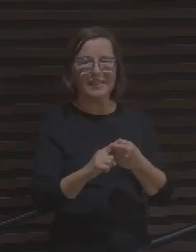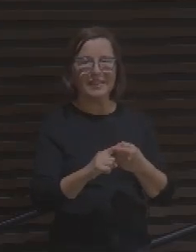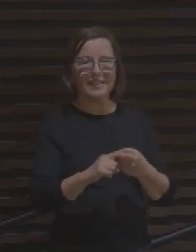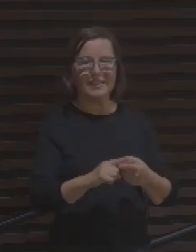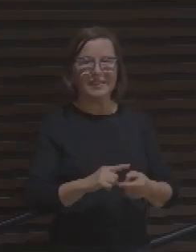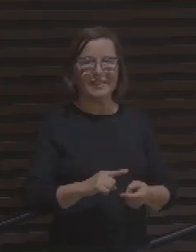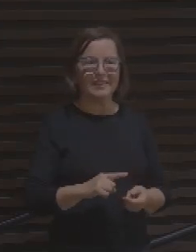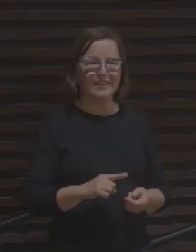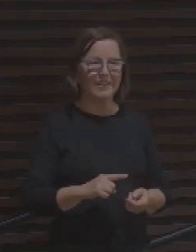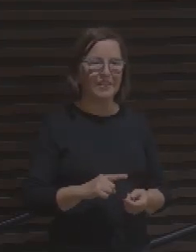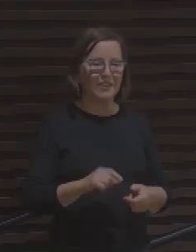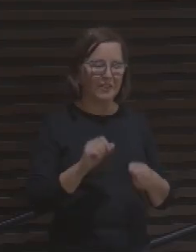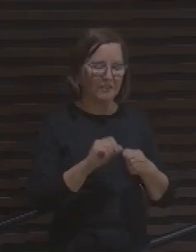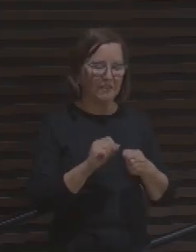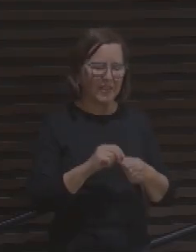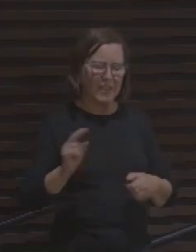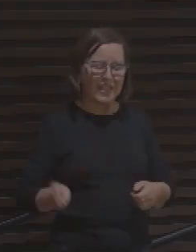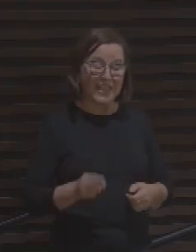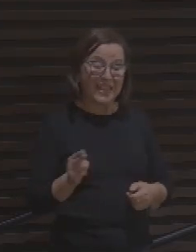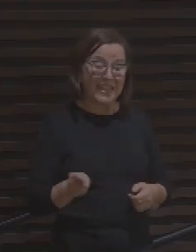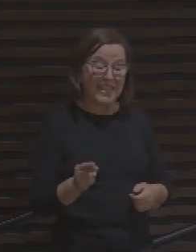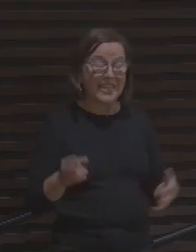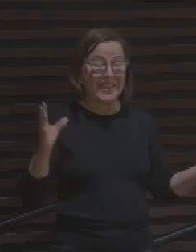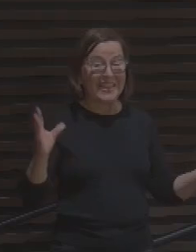eterna redenção.